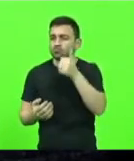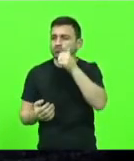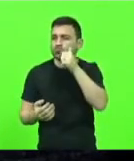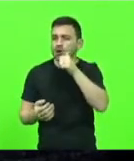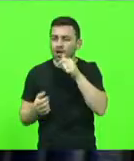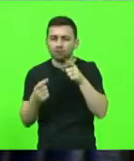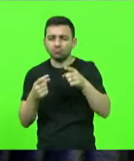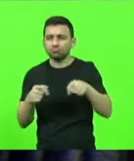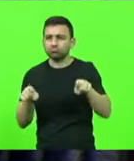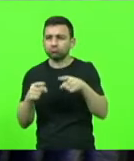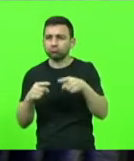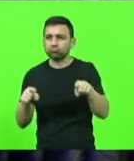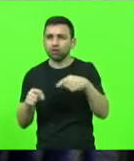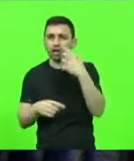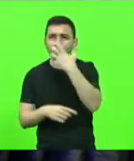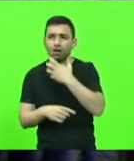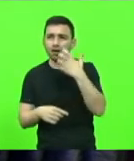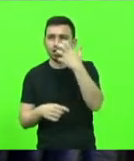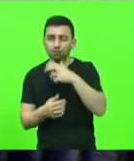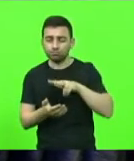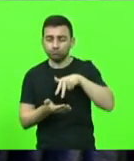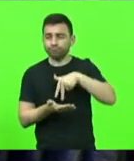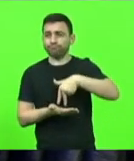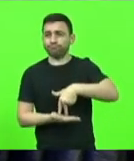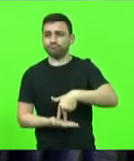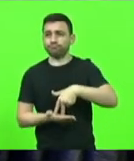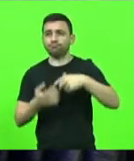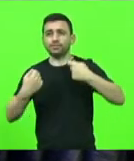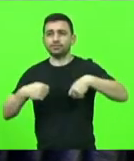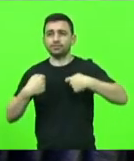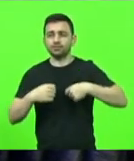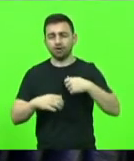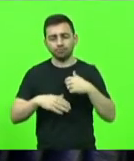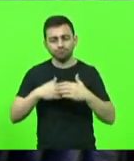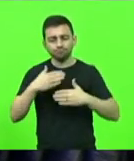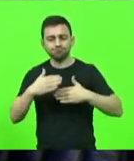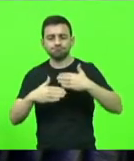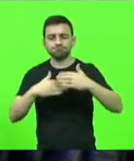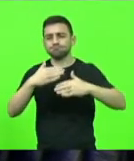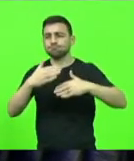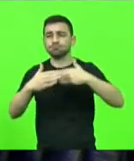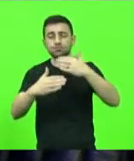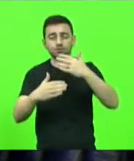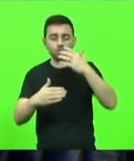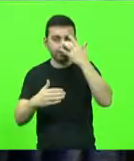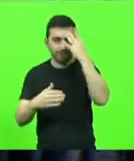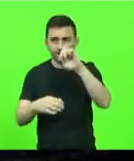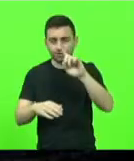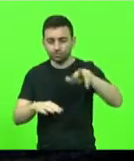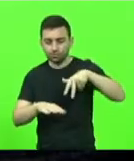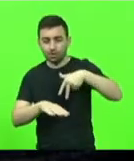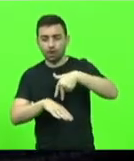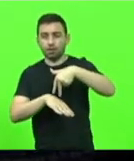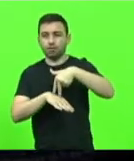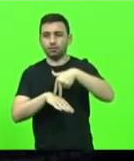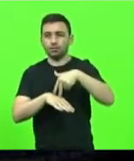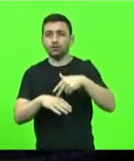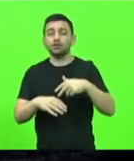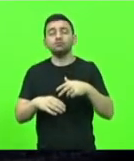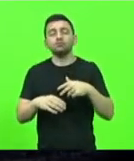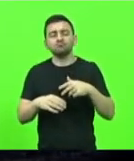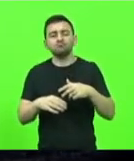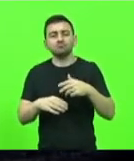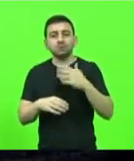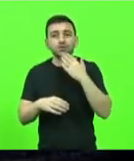para subir no palco é preciso construir cada degrau e criando os projetos buscando os